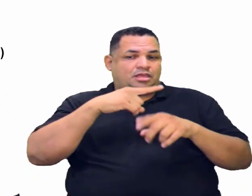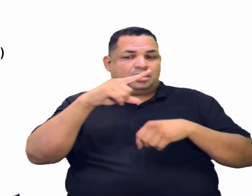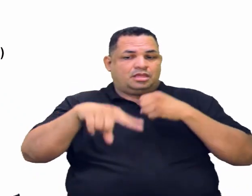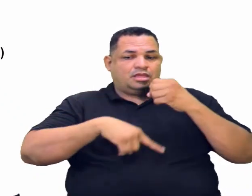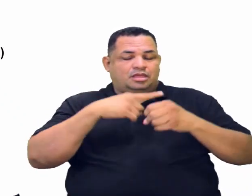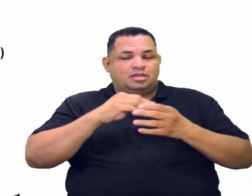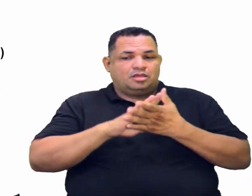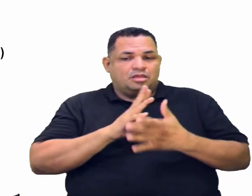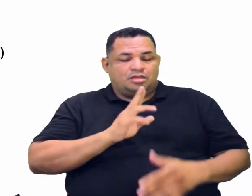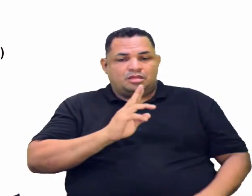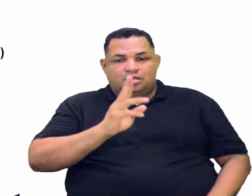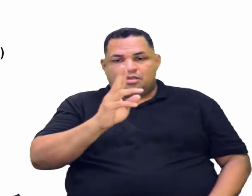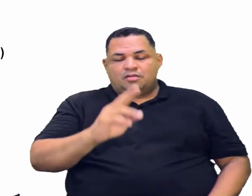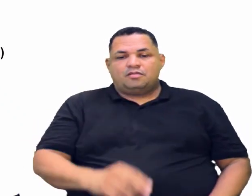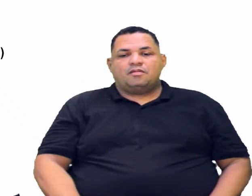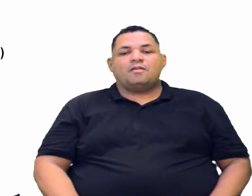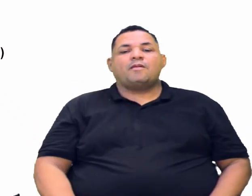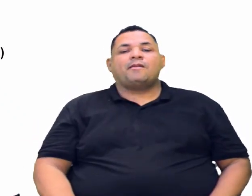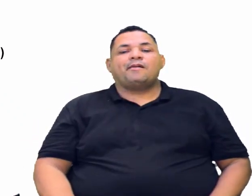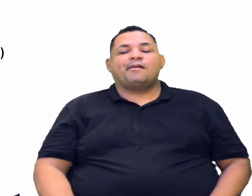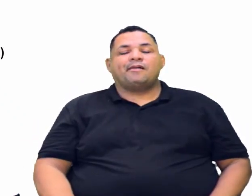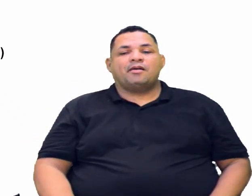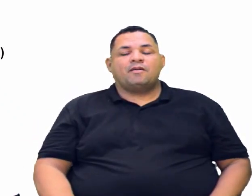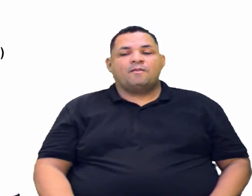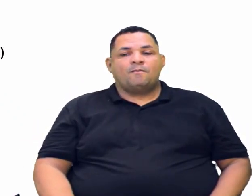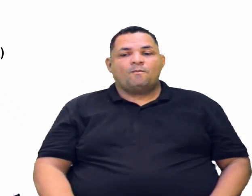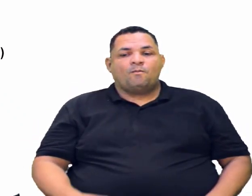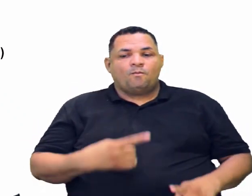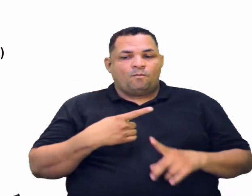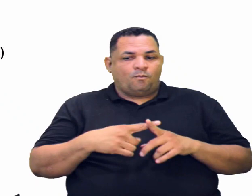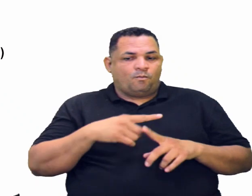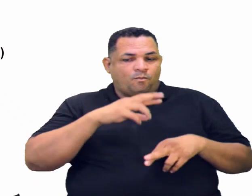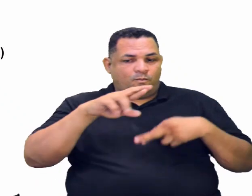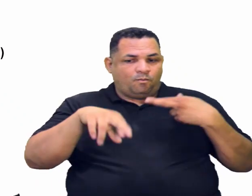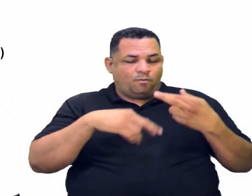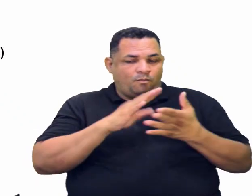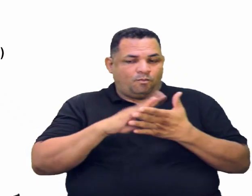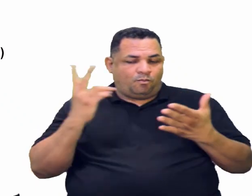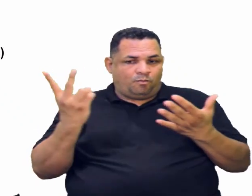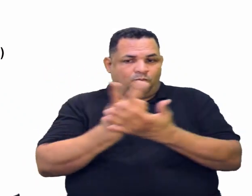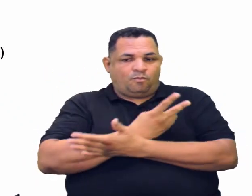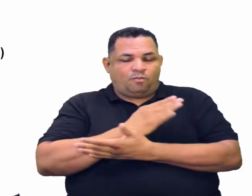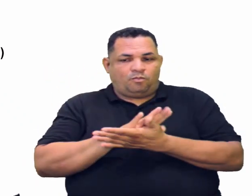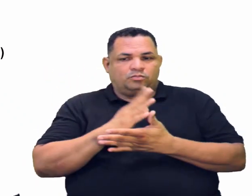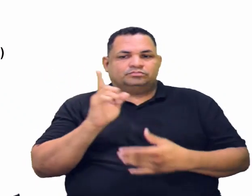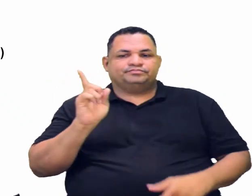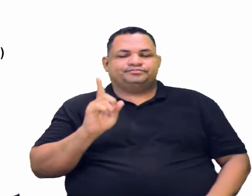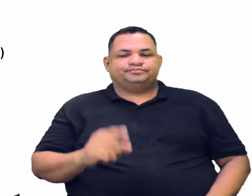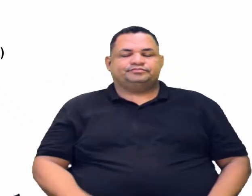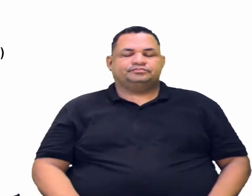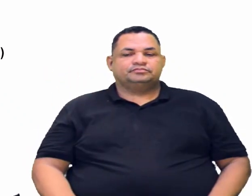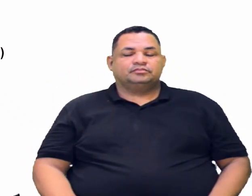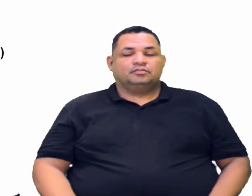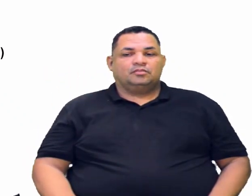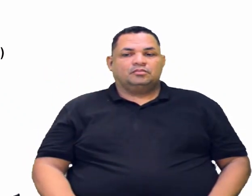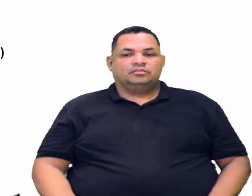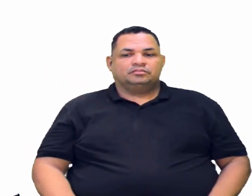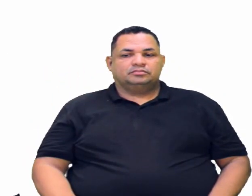carbono, continuaria sendo um álcool primário? Sim, porque a reação ocorre nesse carbono aqui, que é um carbono